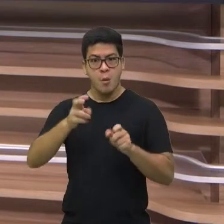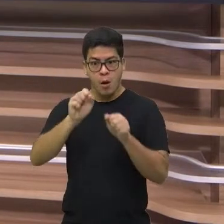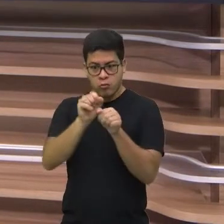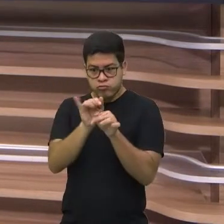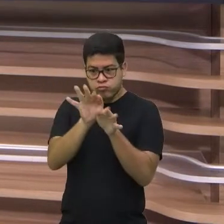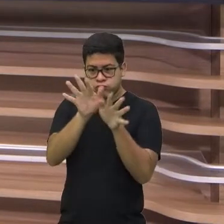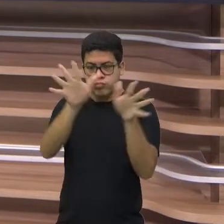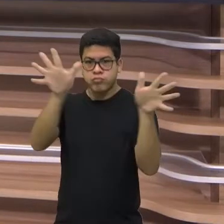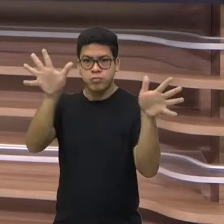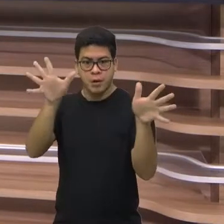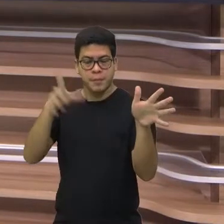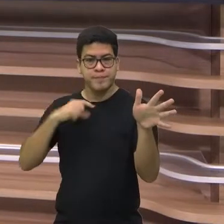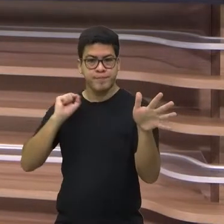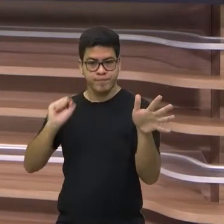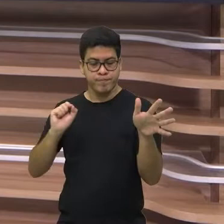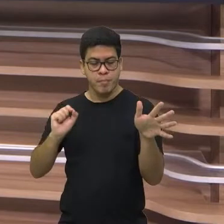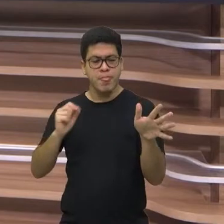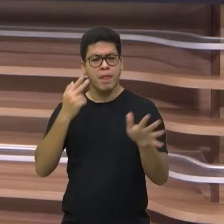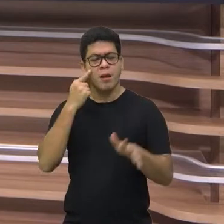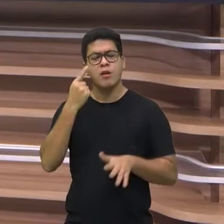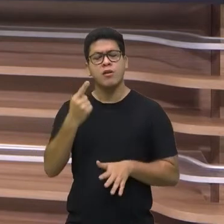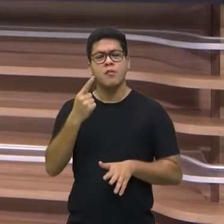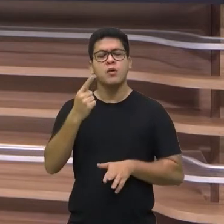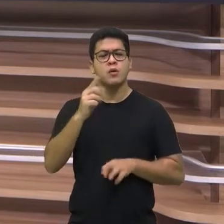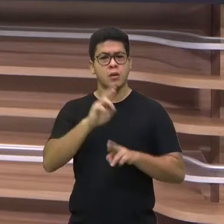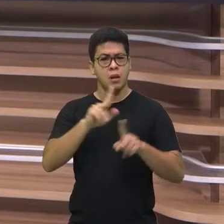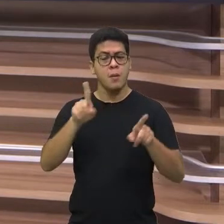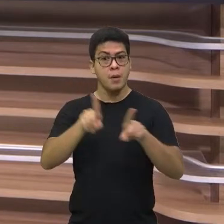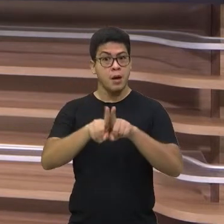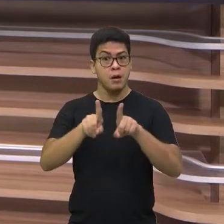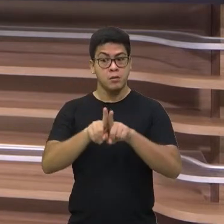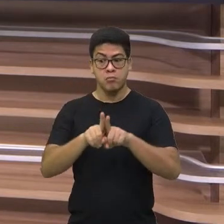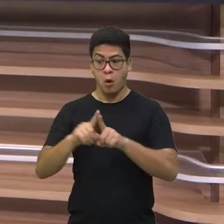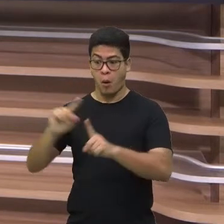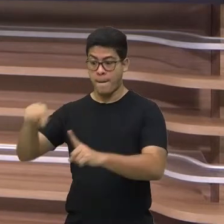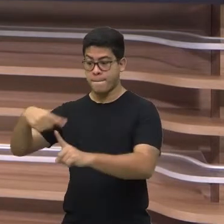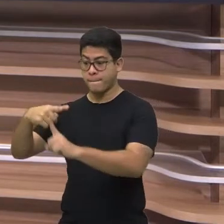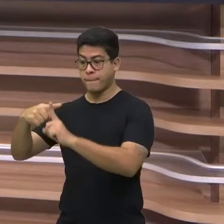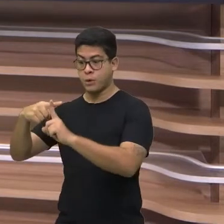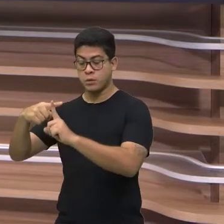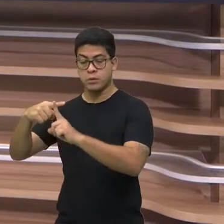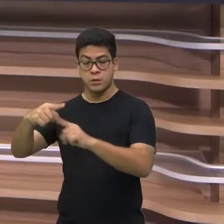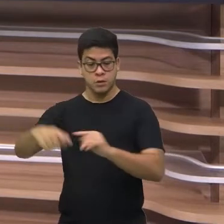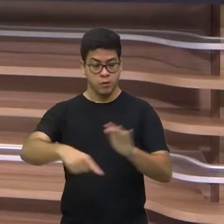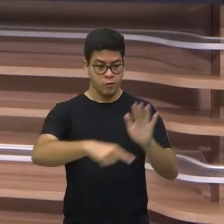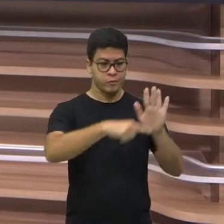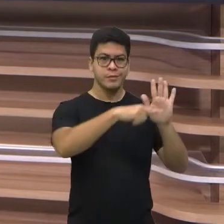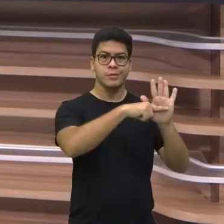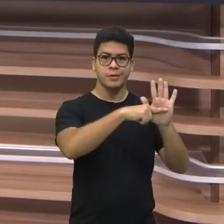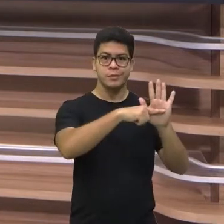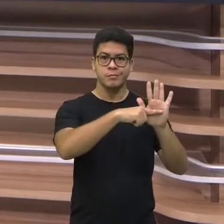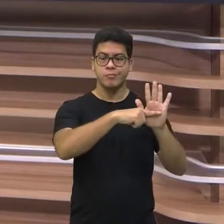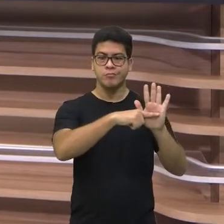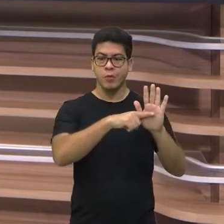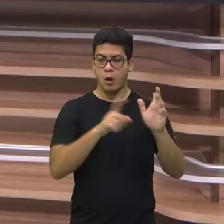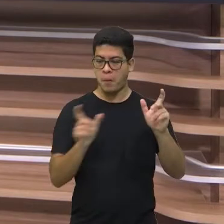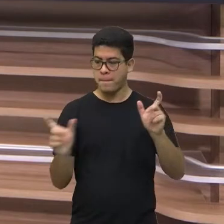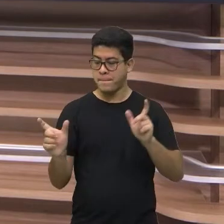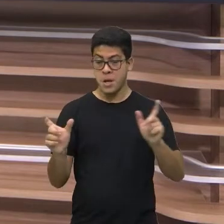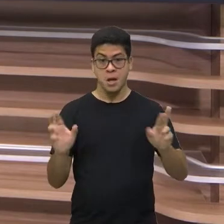campo elétrico, tá? Também vimos a situação de um dipolo elétrico, né? O que é um dipolo elétrico? São duas cargas